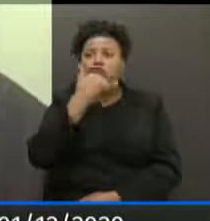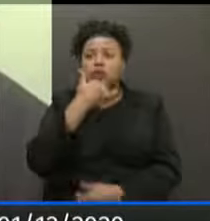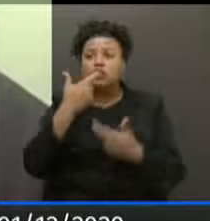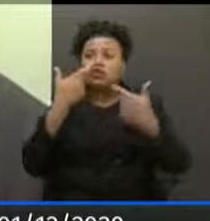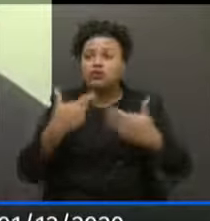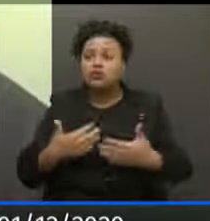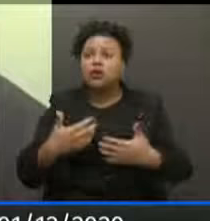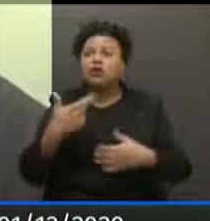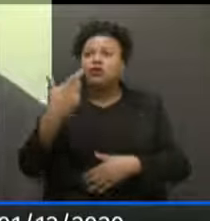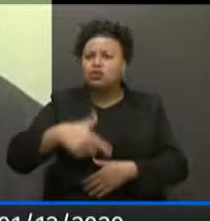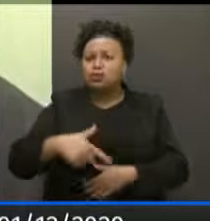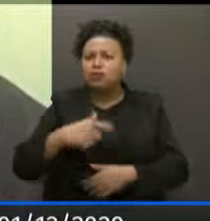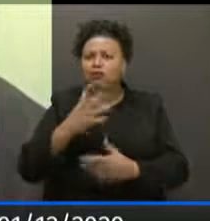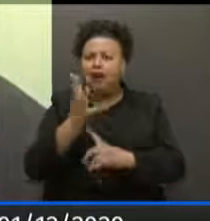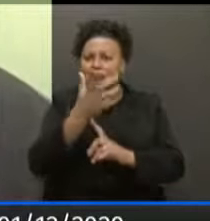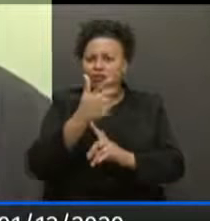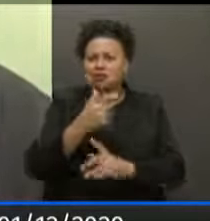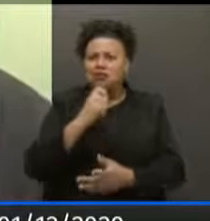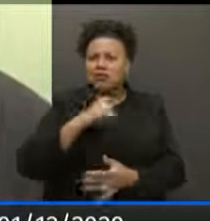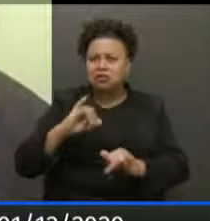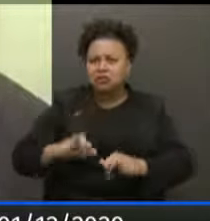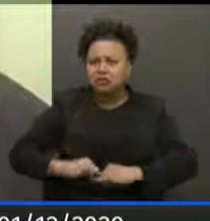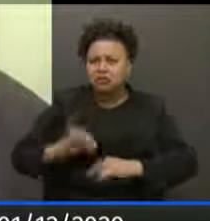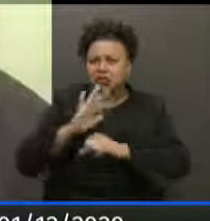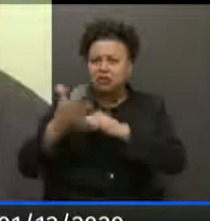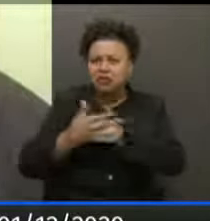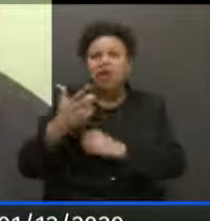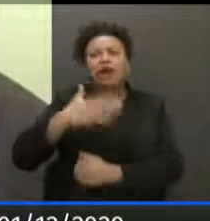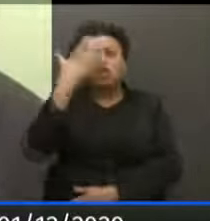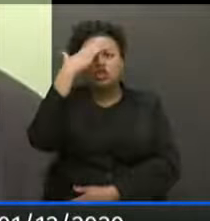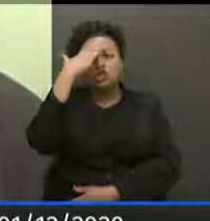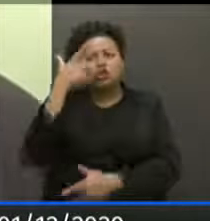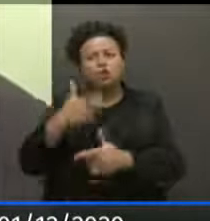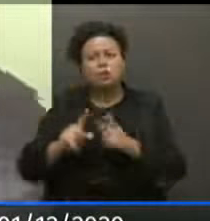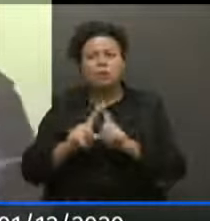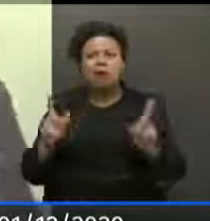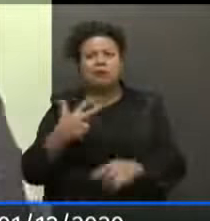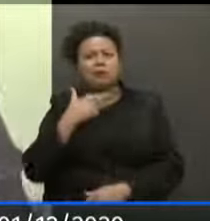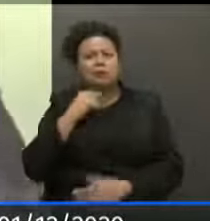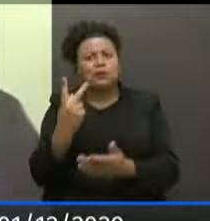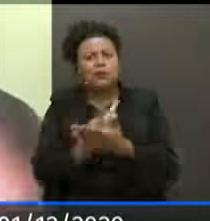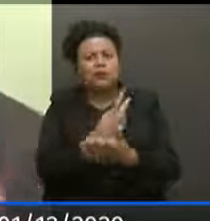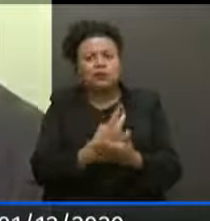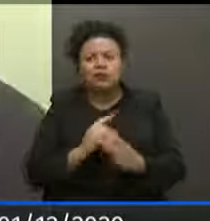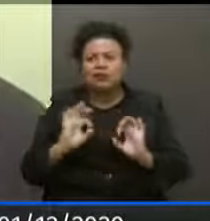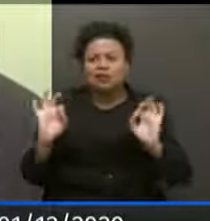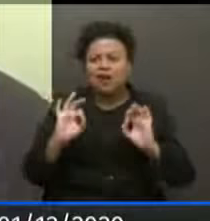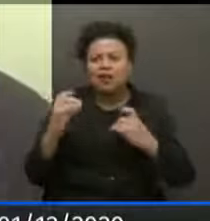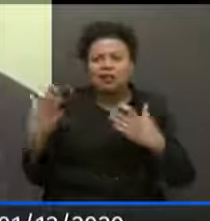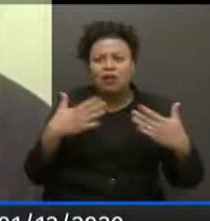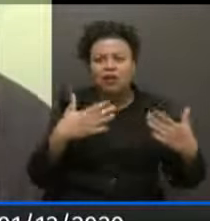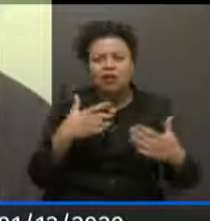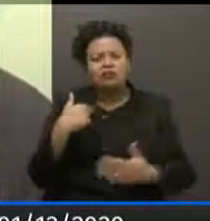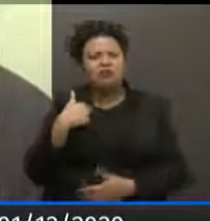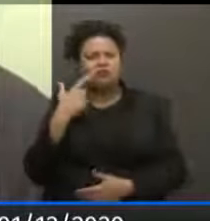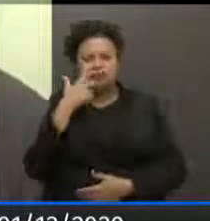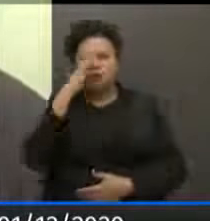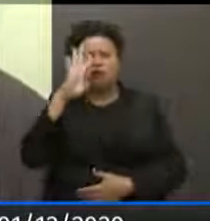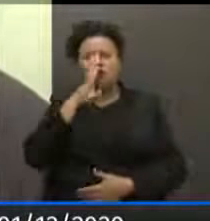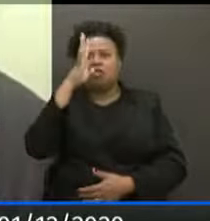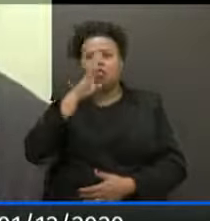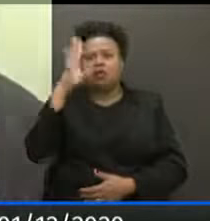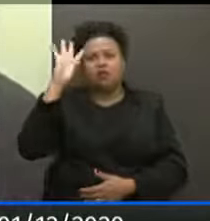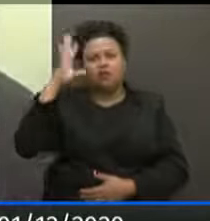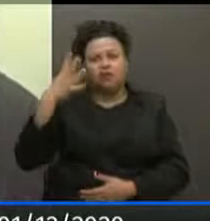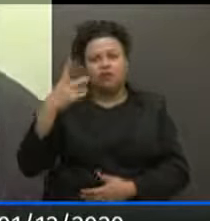artística ser quem vai pagar essa conta do Covid. A gente entende os problemas, mas não pode acontecer sem diálogo uma decisão dessa arbitrária, que